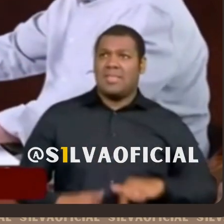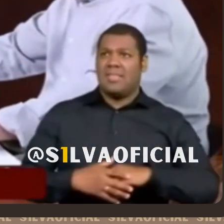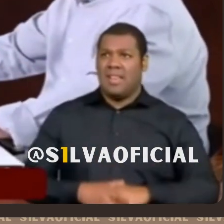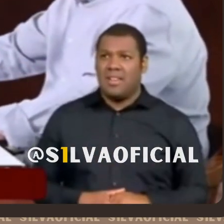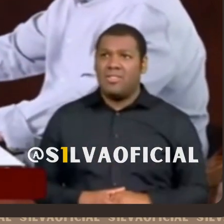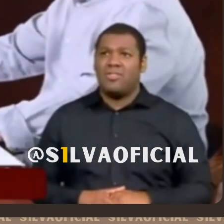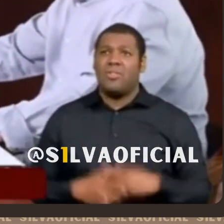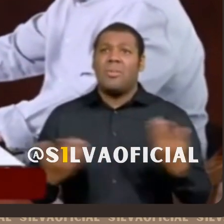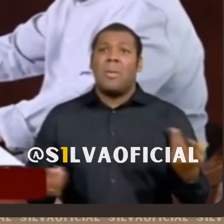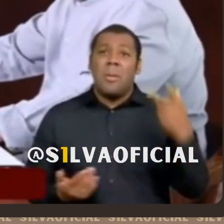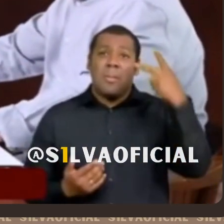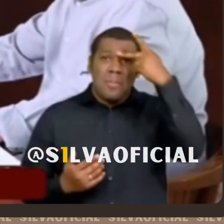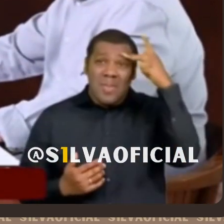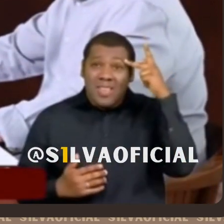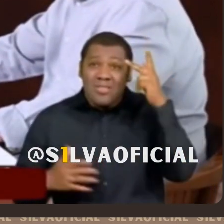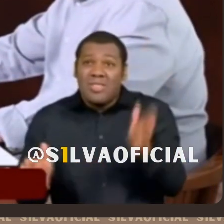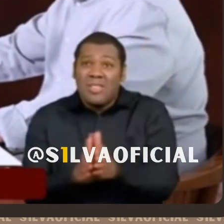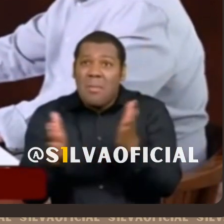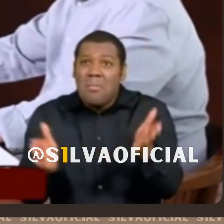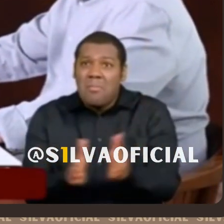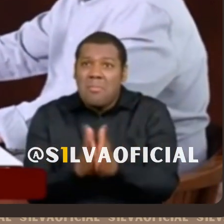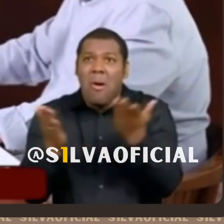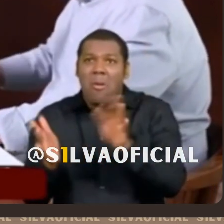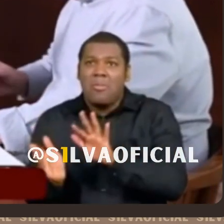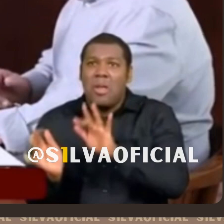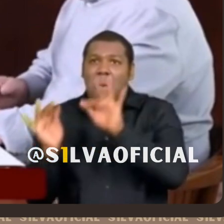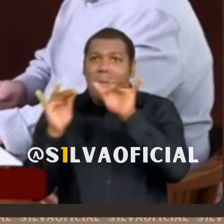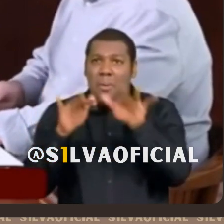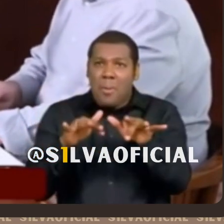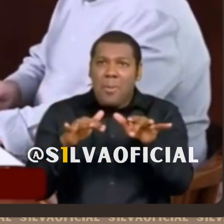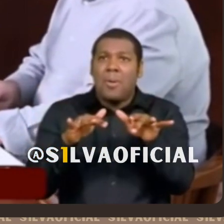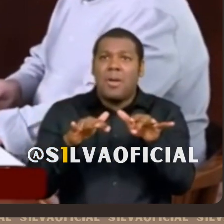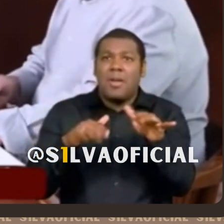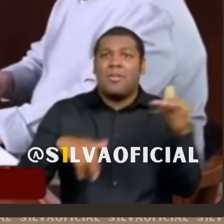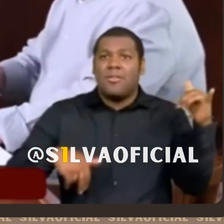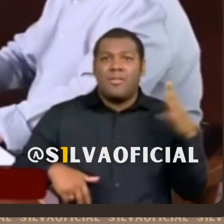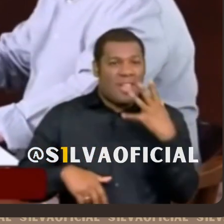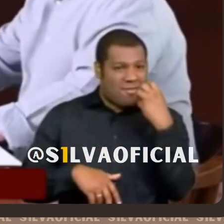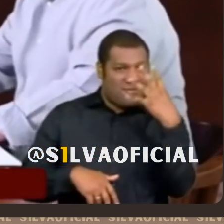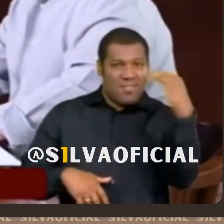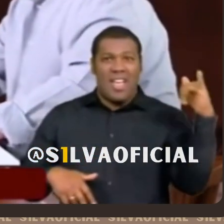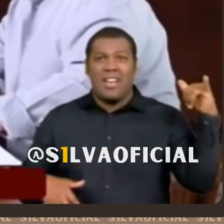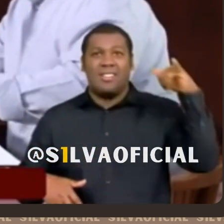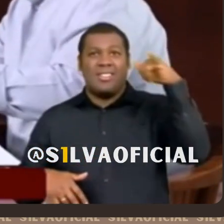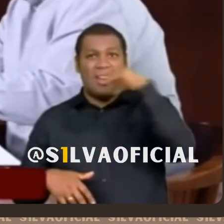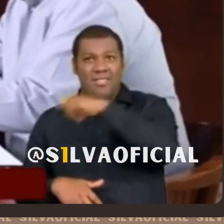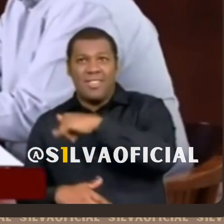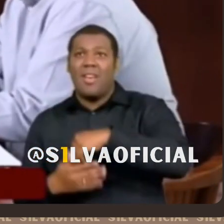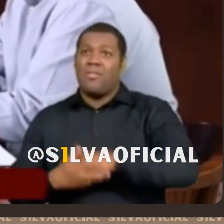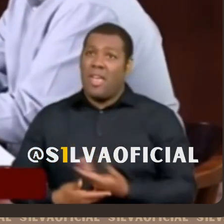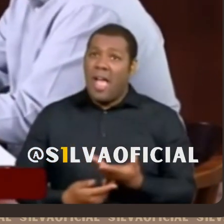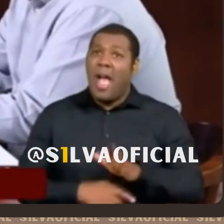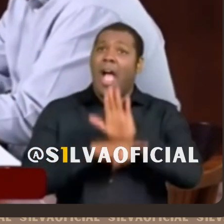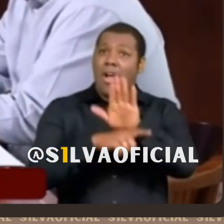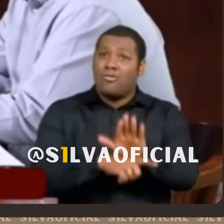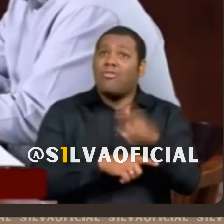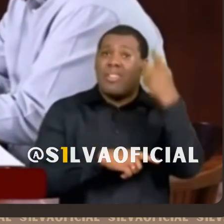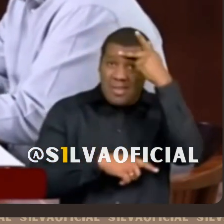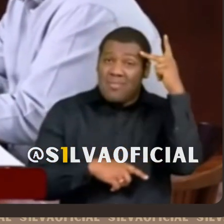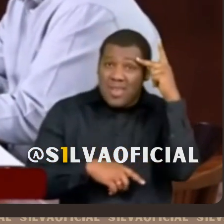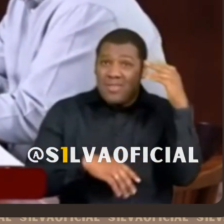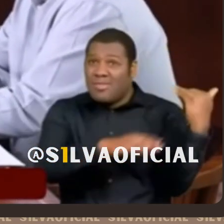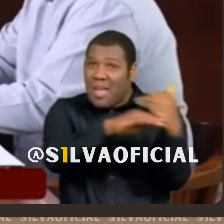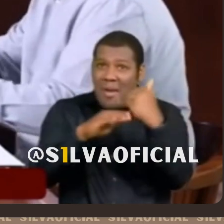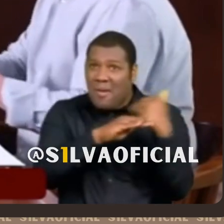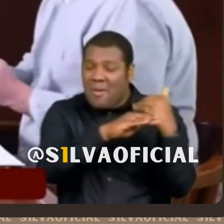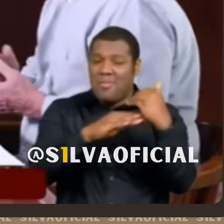meio preconceituosa, mas que mostrava, de fato, uma melhoria muito real de muita gente, né? Olha, o senhor, nós temos momentos